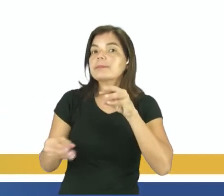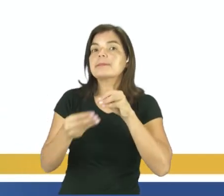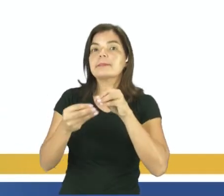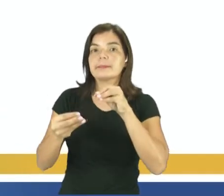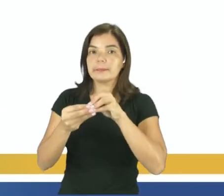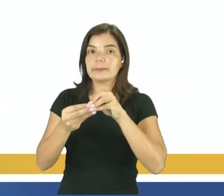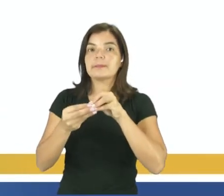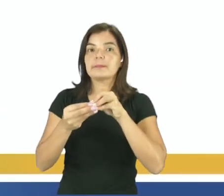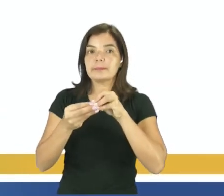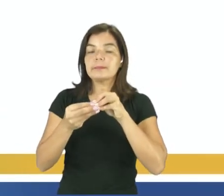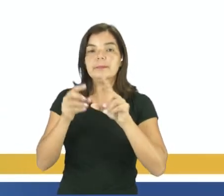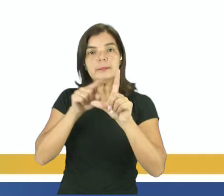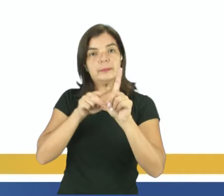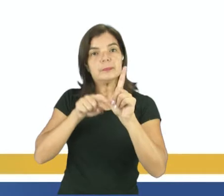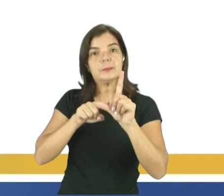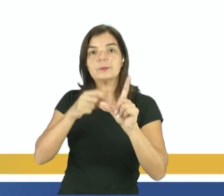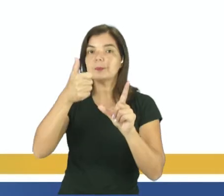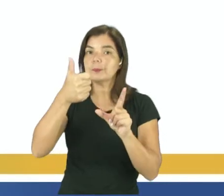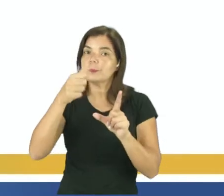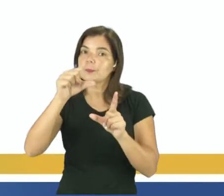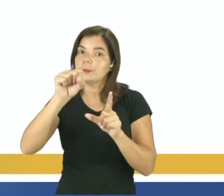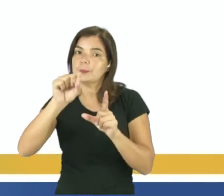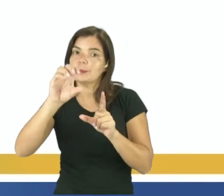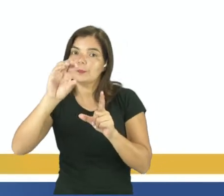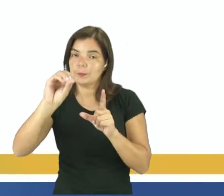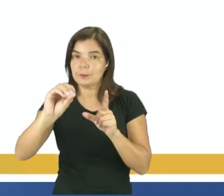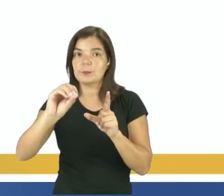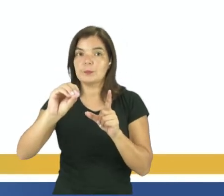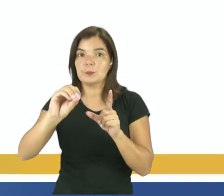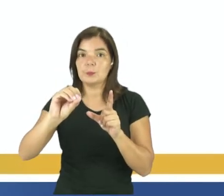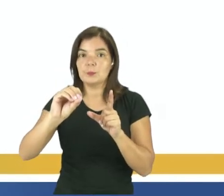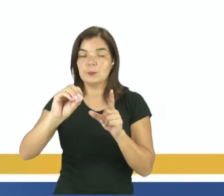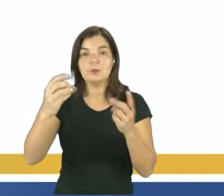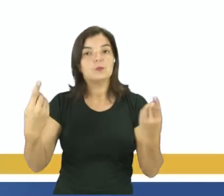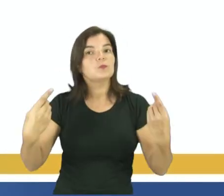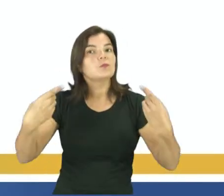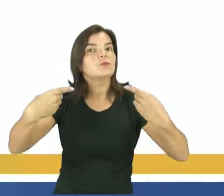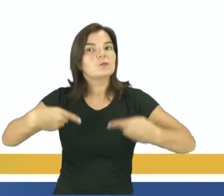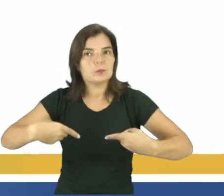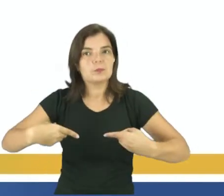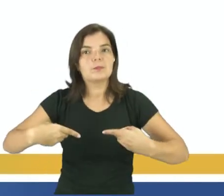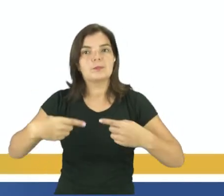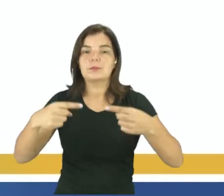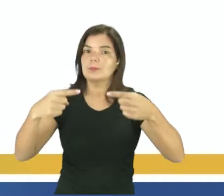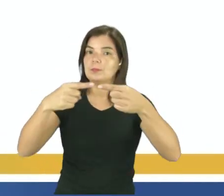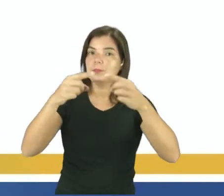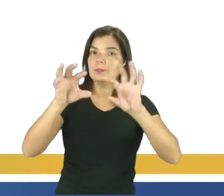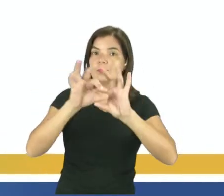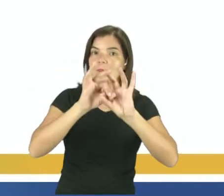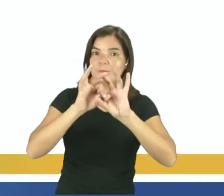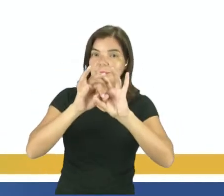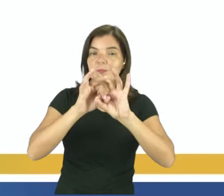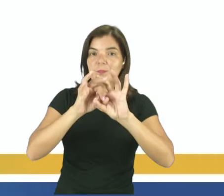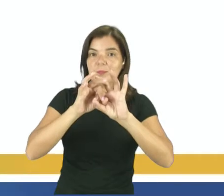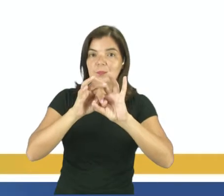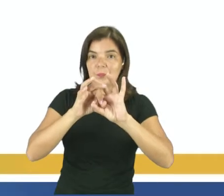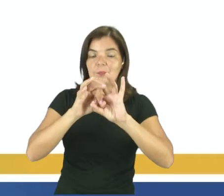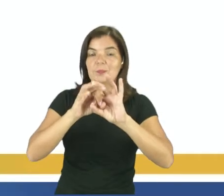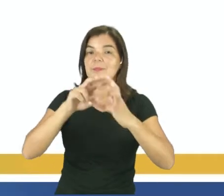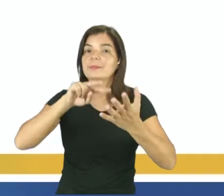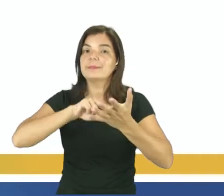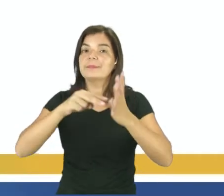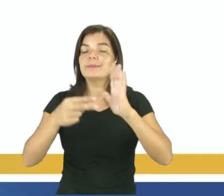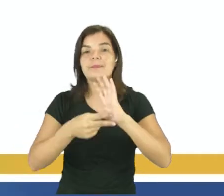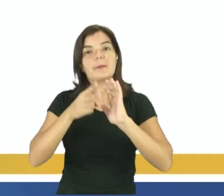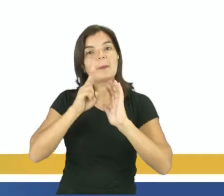ou seja, eles formam um ângulo de 180 graus. E os ângulos opostos pelo vértice são ângulos congruentes, ou seja,